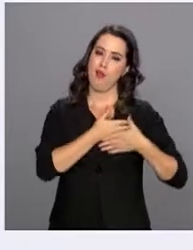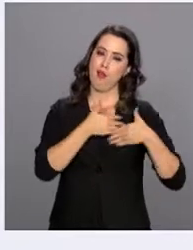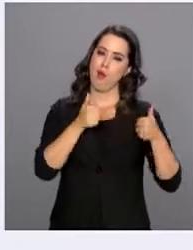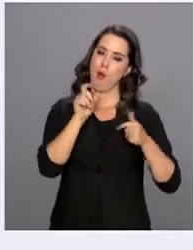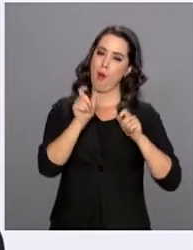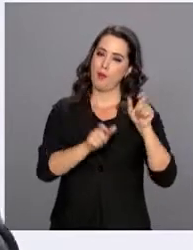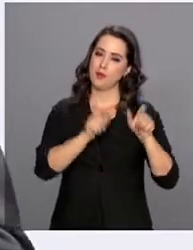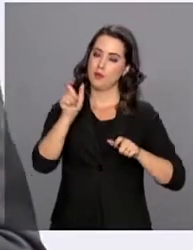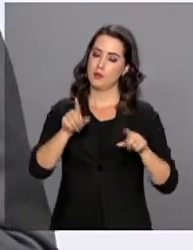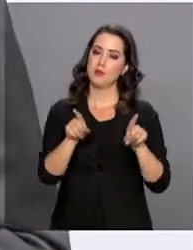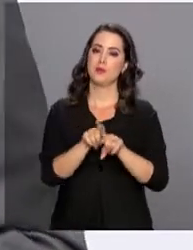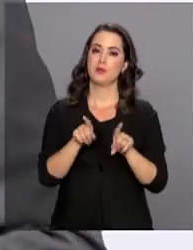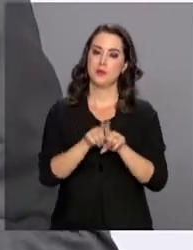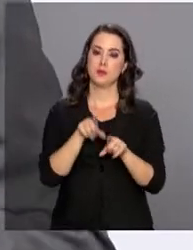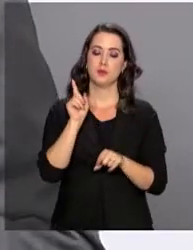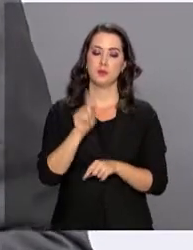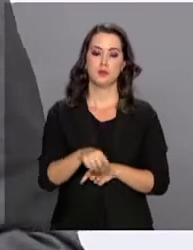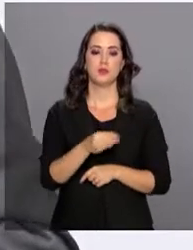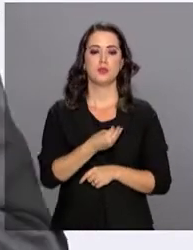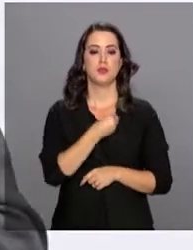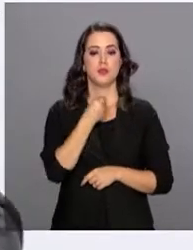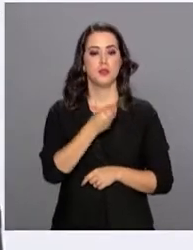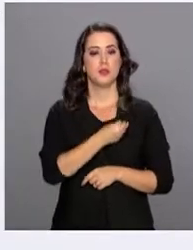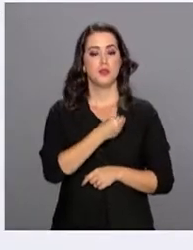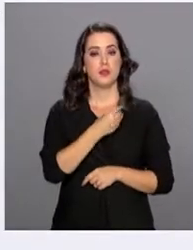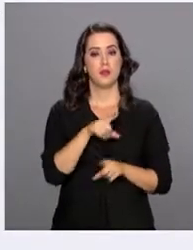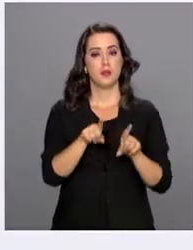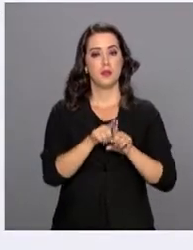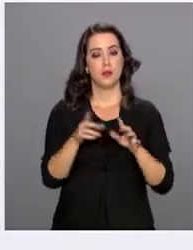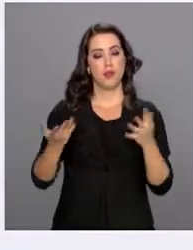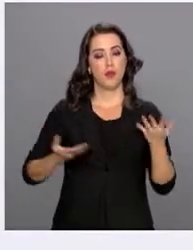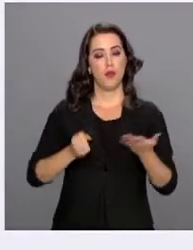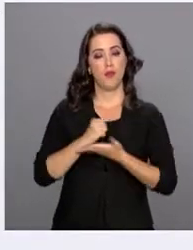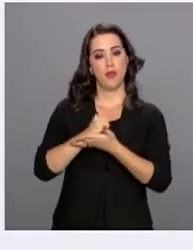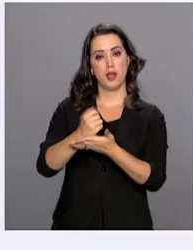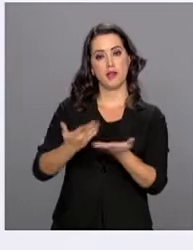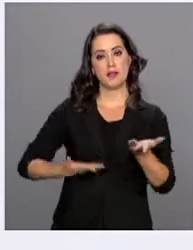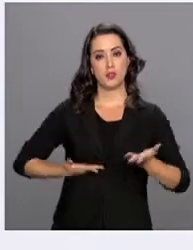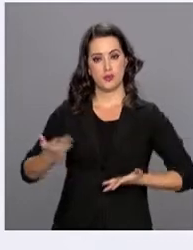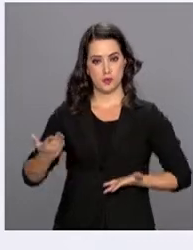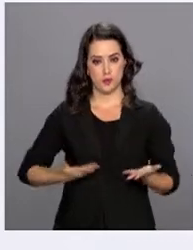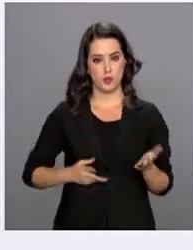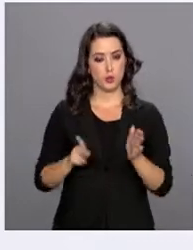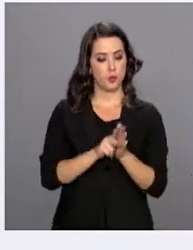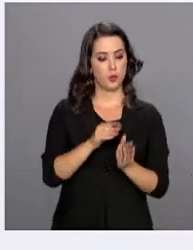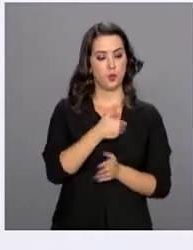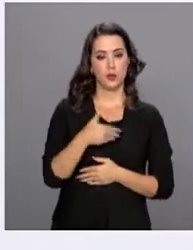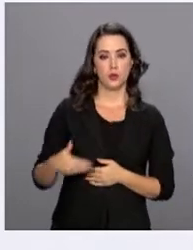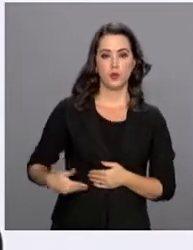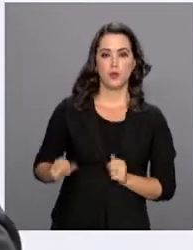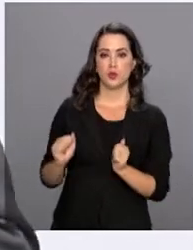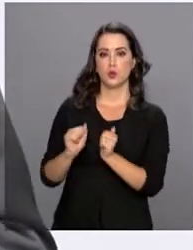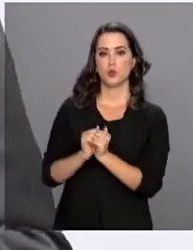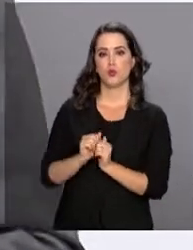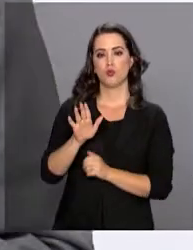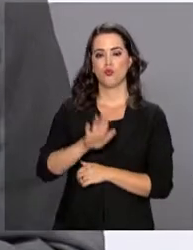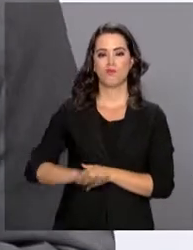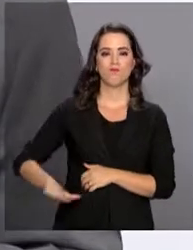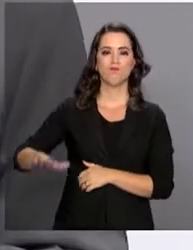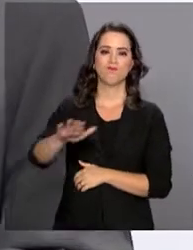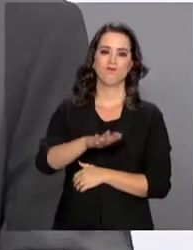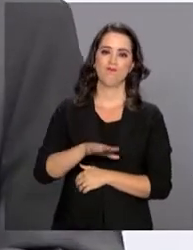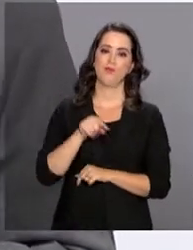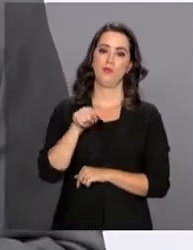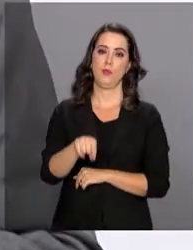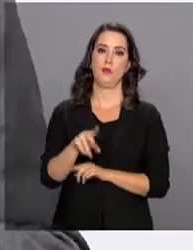mas também na qualidade dos serviços públicos prestados junto à nação brasileira notadamente